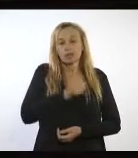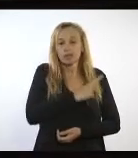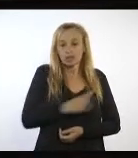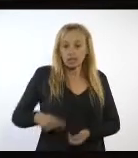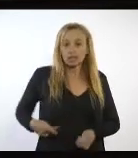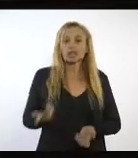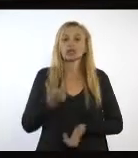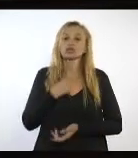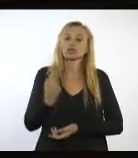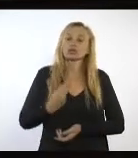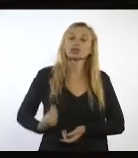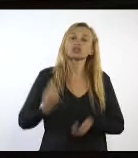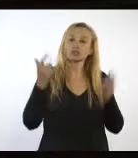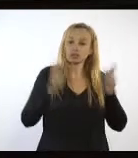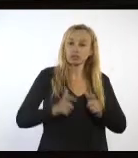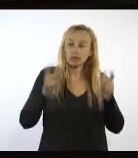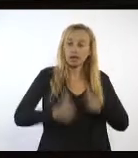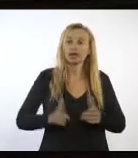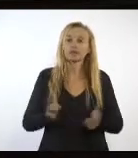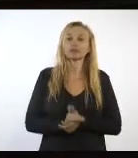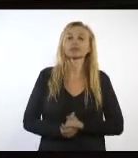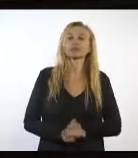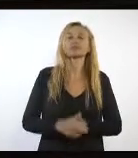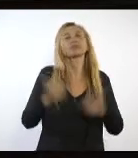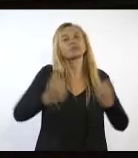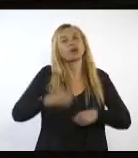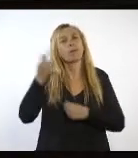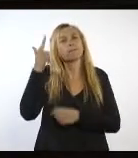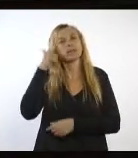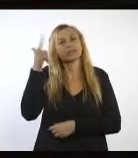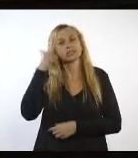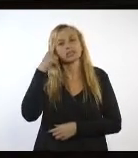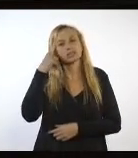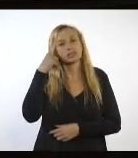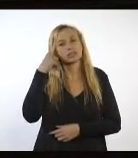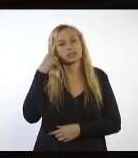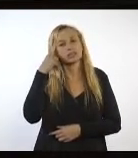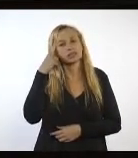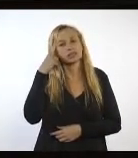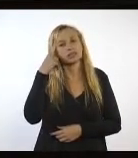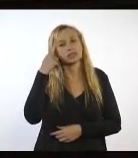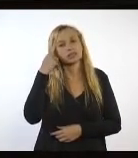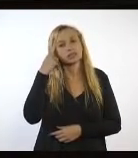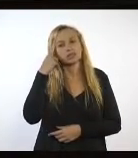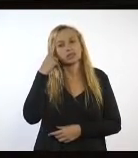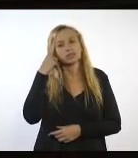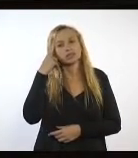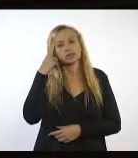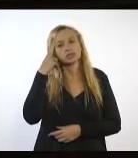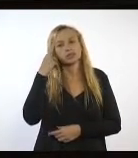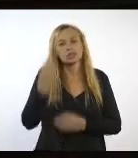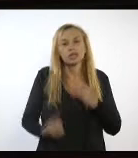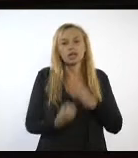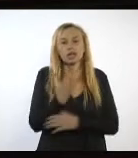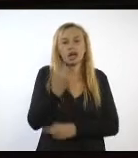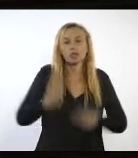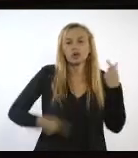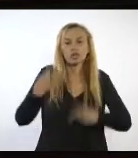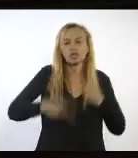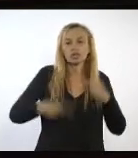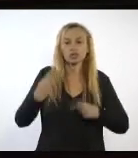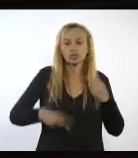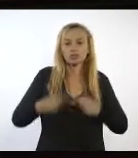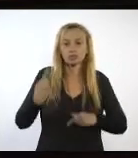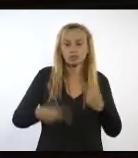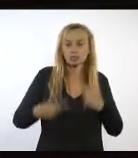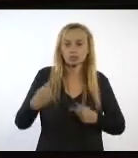aqui precisamos pensar em quanto prover políticas públicas para assegurar a vida dessas mulheres,